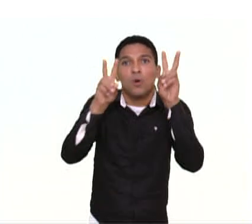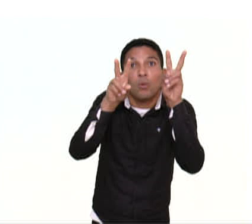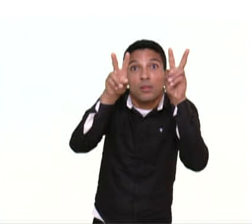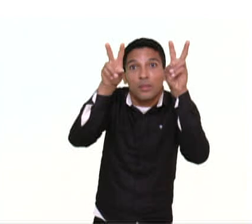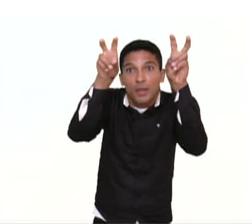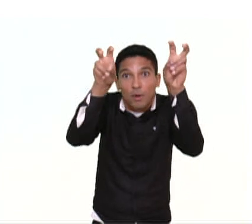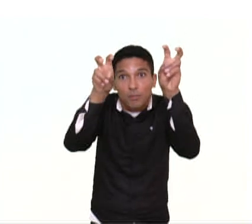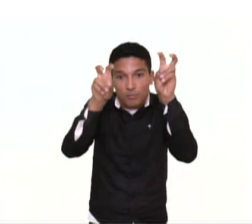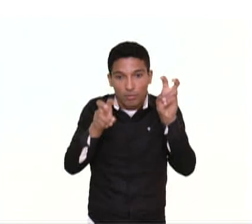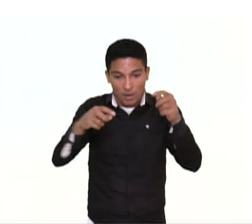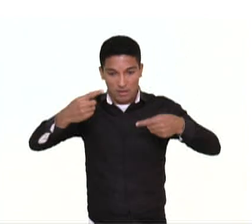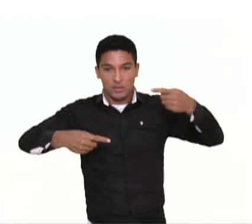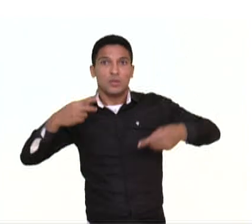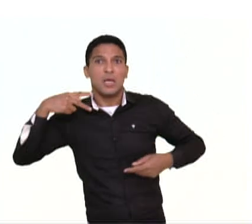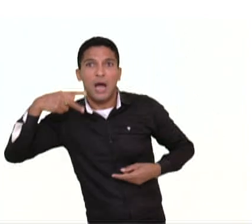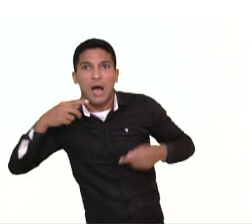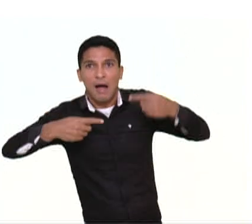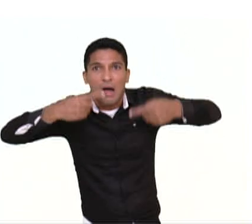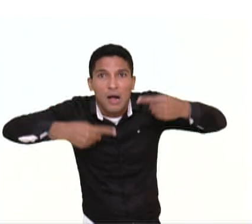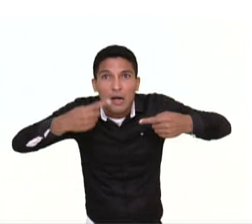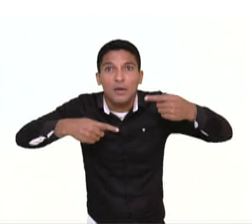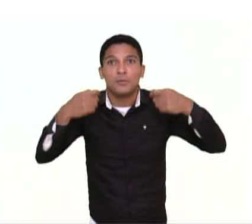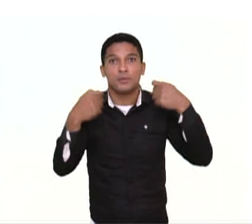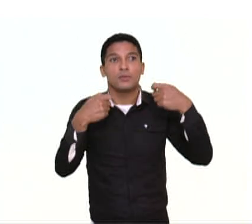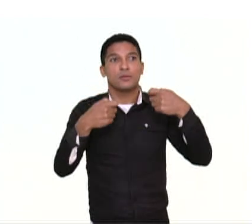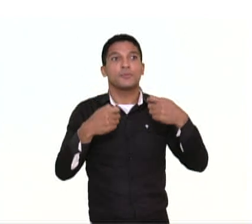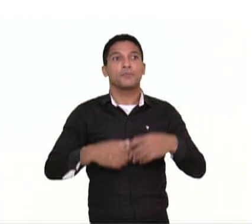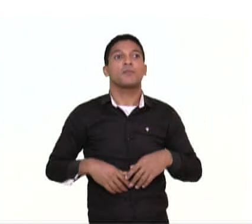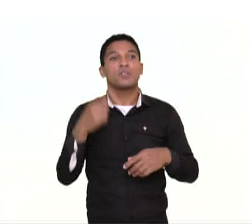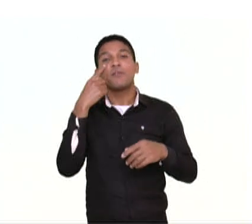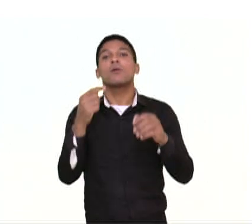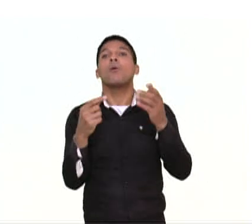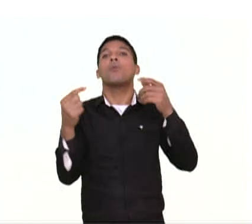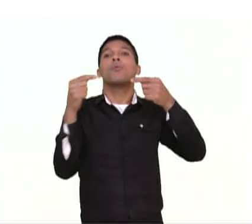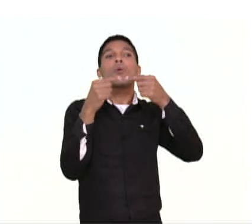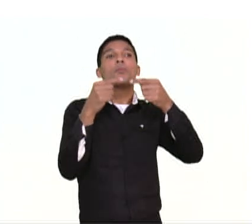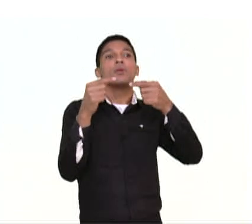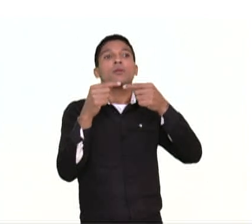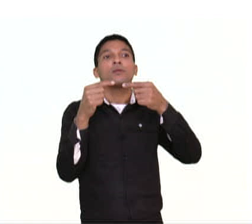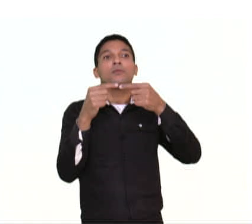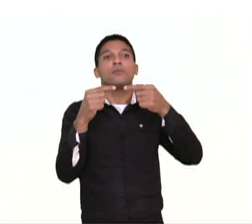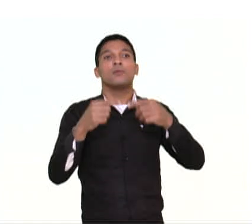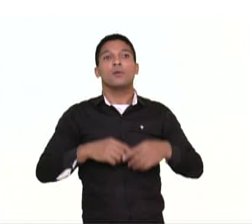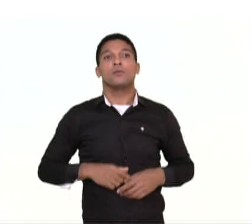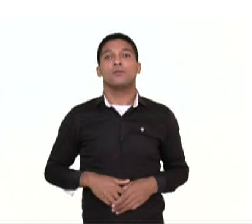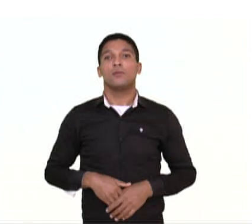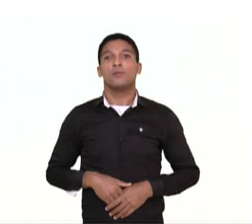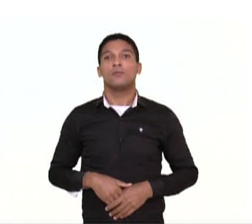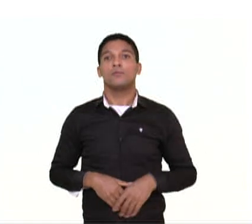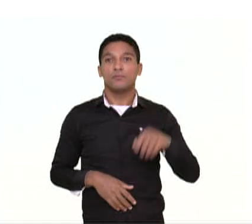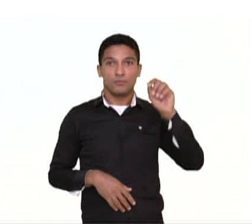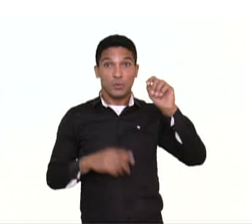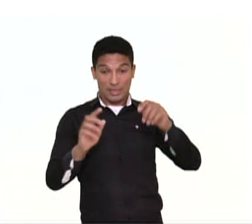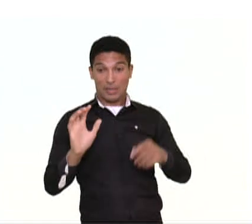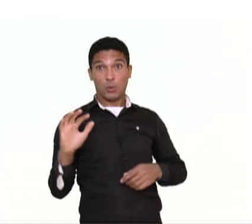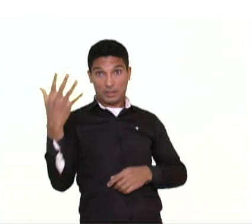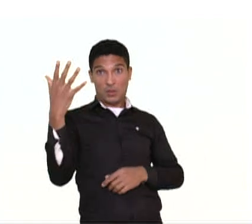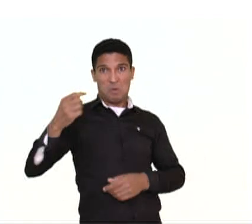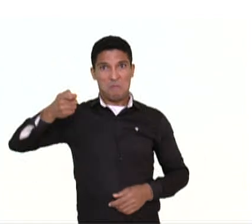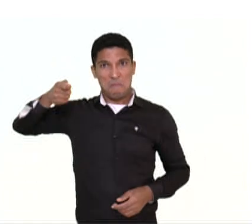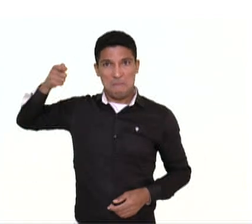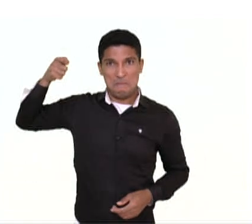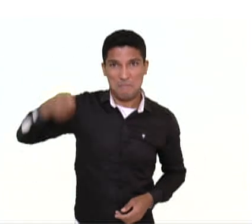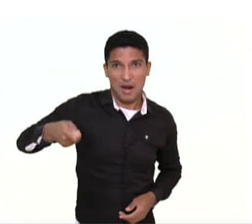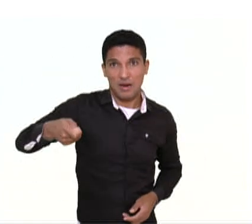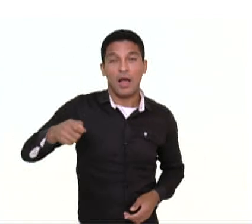acessível a um público específico, a um público limitado. Ou a segunda alternativa que diz o seguinte, que é um padrão informal